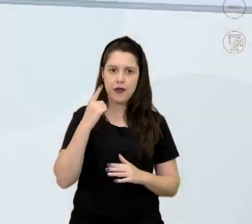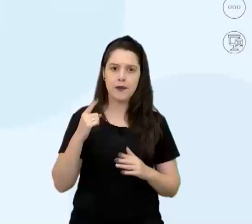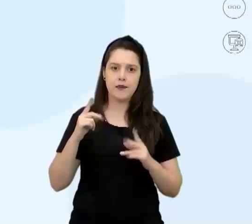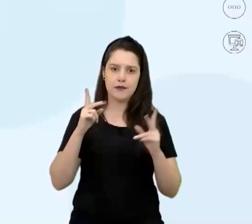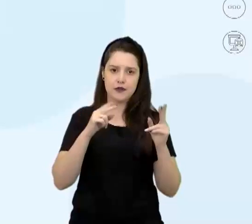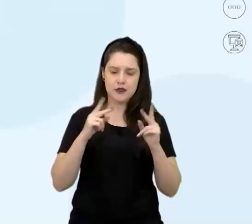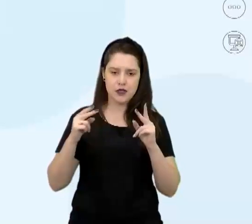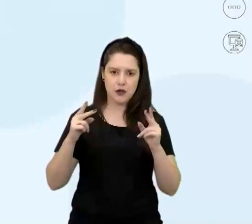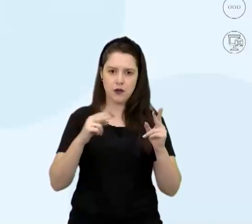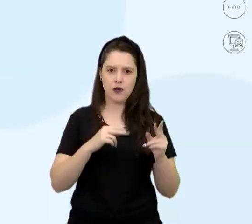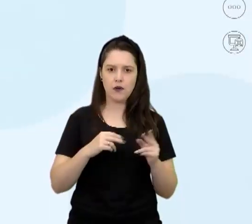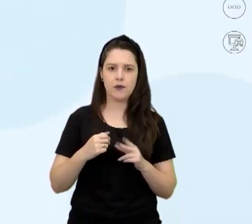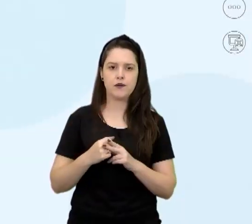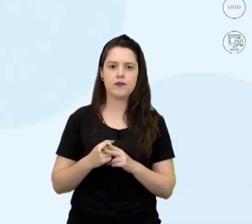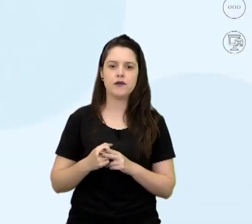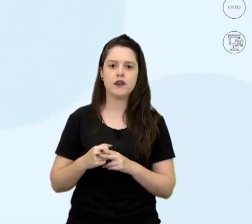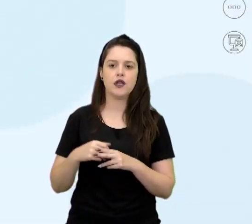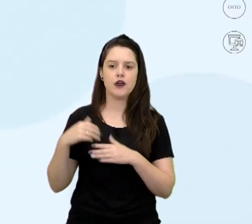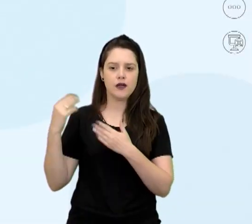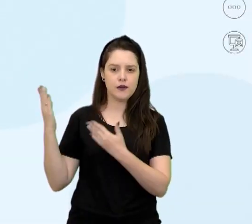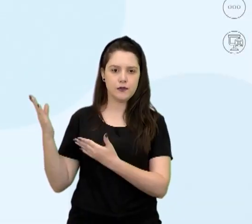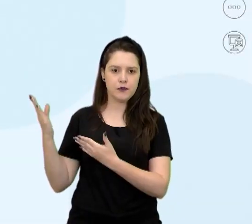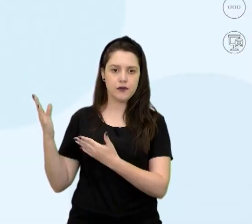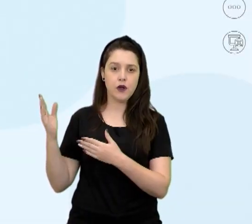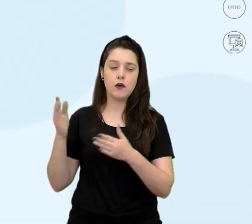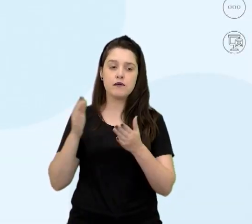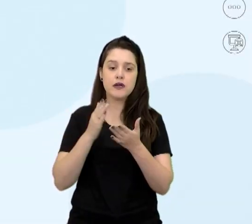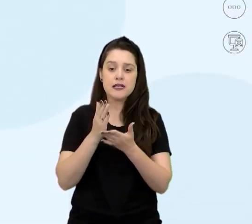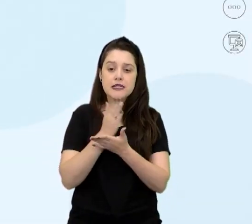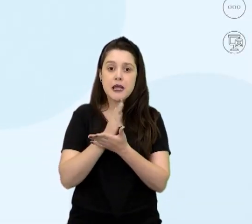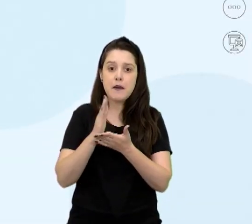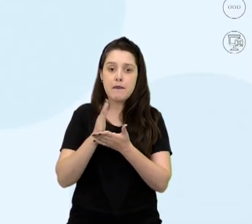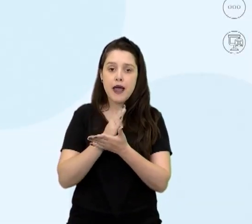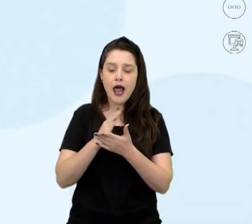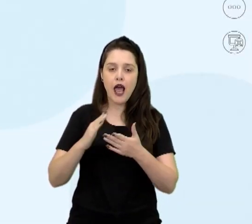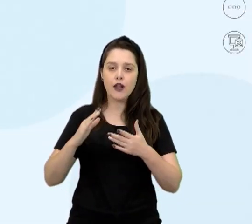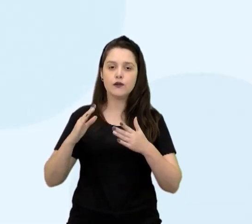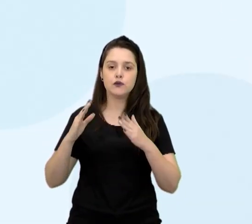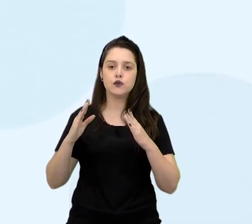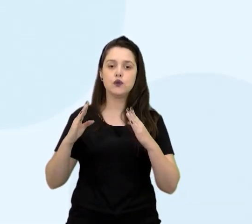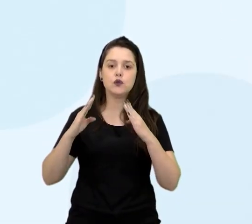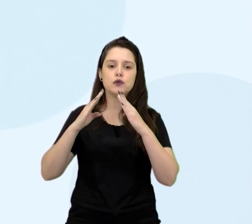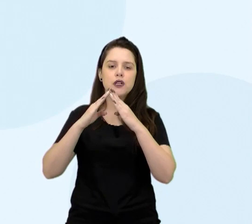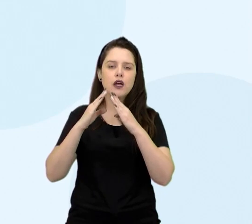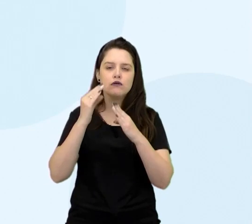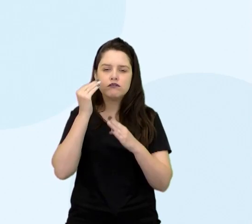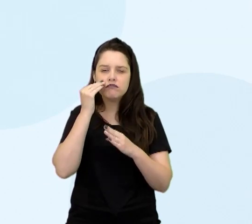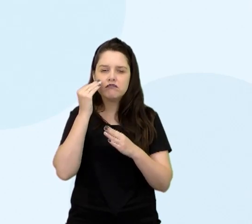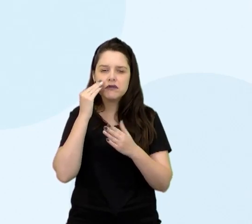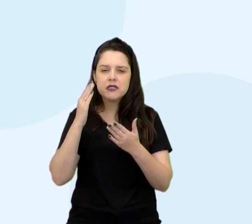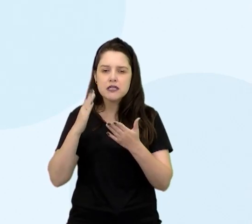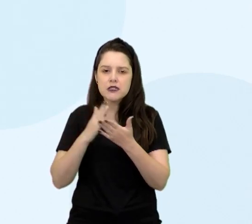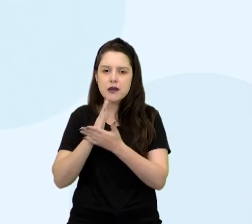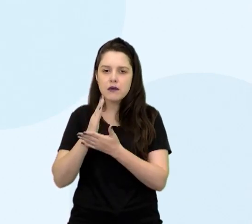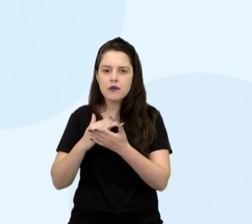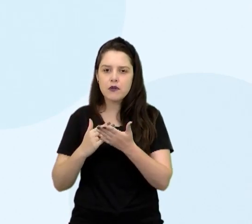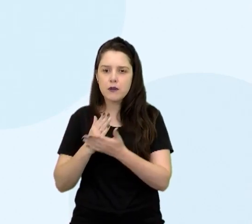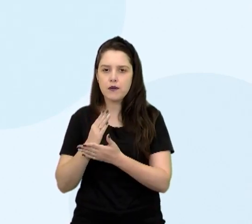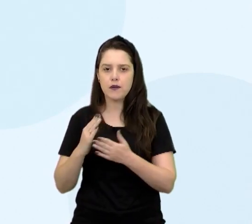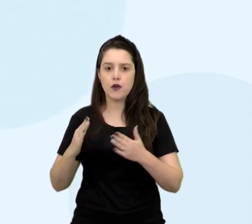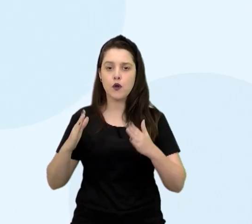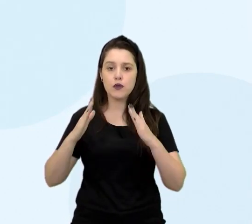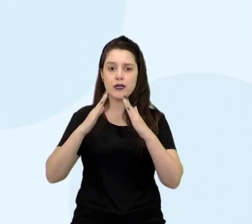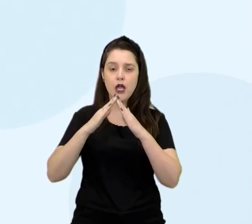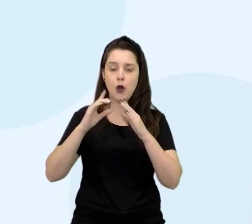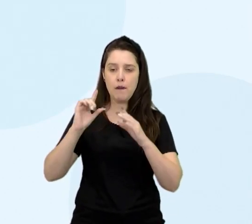que eu fiz aqui? Eu tentei dar uma separadinha aqui, o triangulão, né? Vou chamar esse triangulão aqui, ó, do triângulo